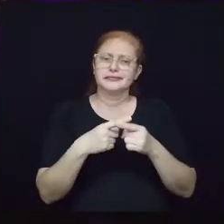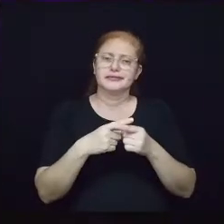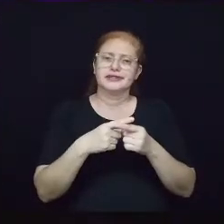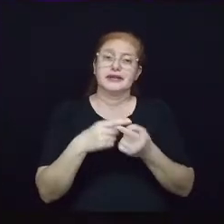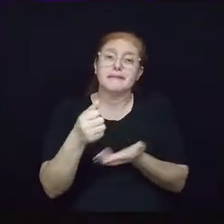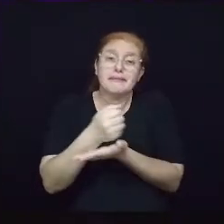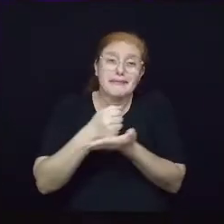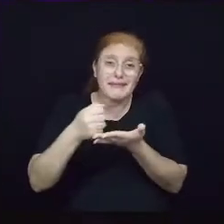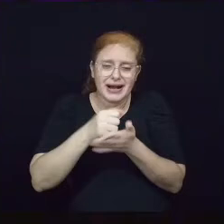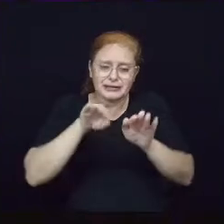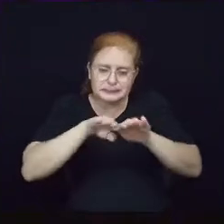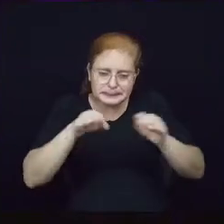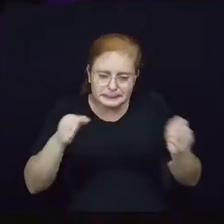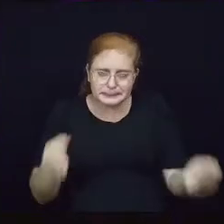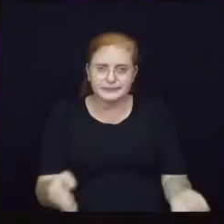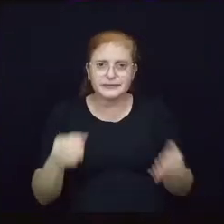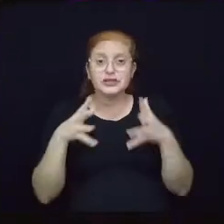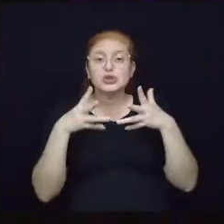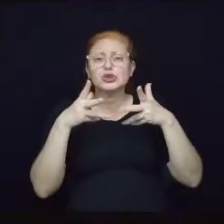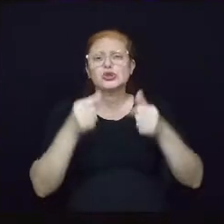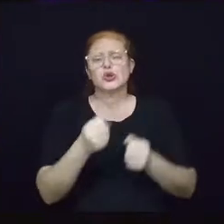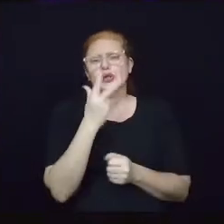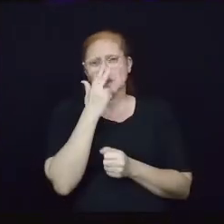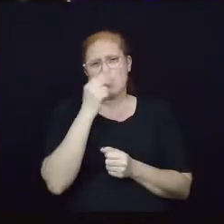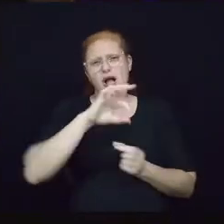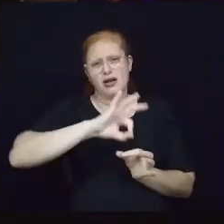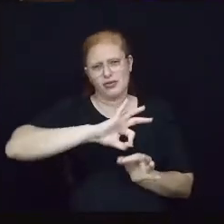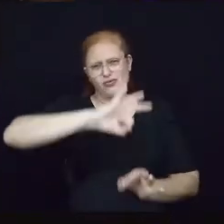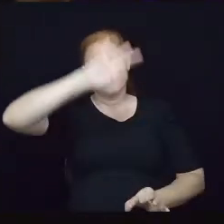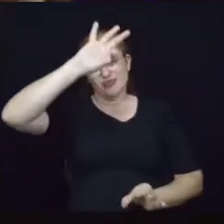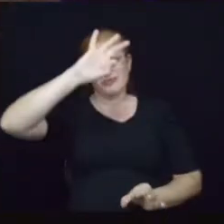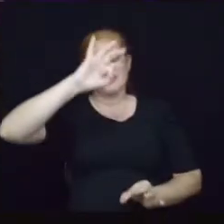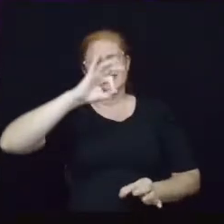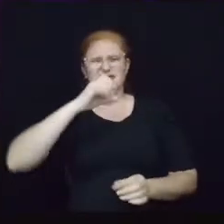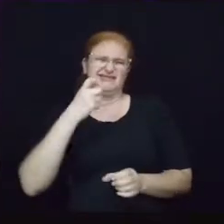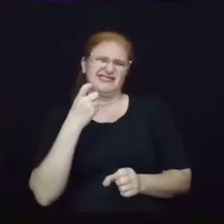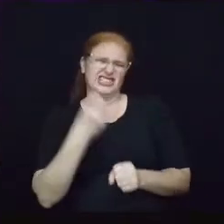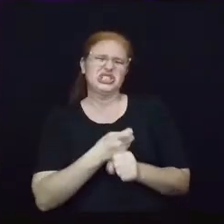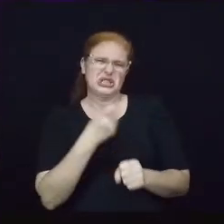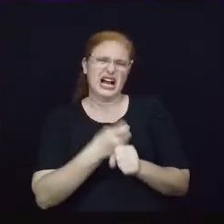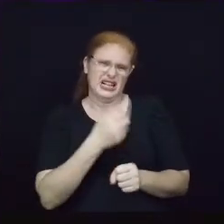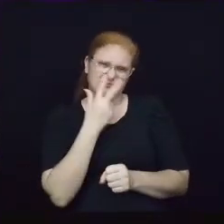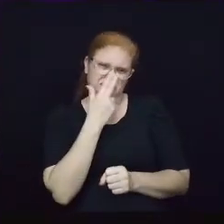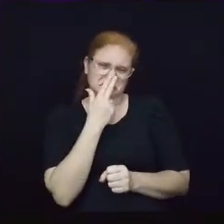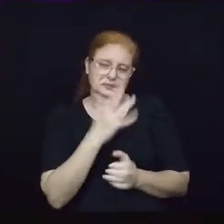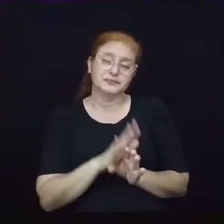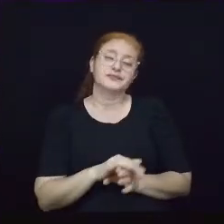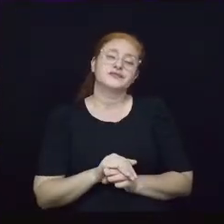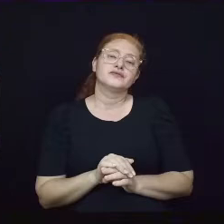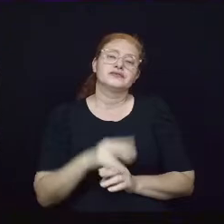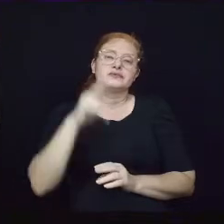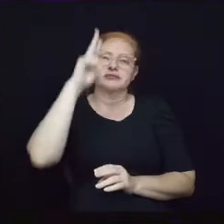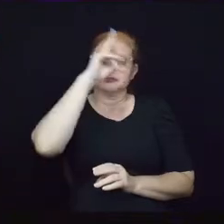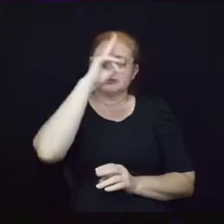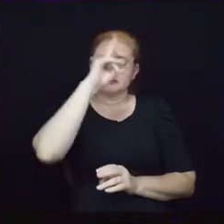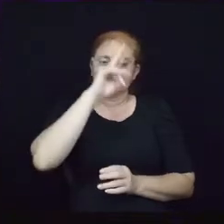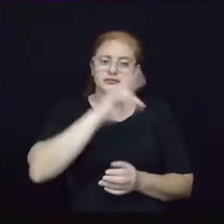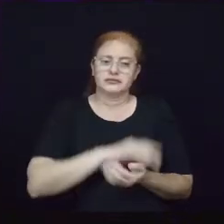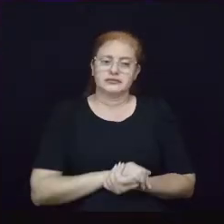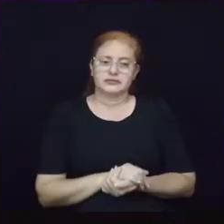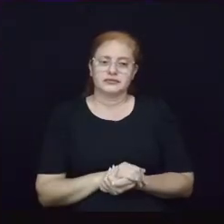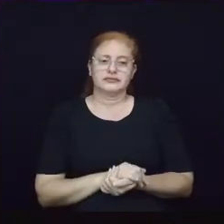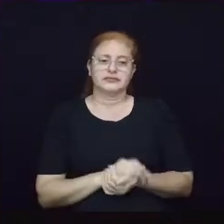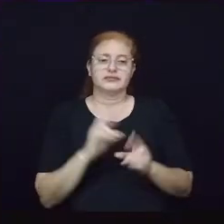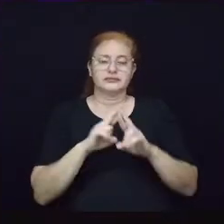as bases tivessem todas a mesma altura, ficaria muito monótono. E lembro que